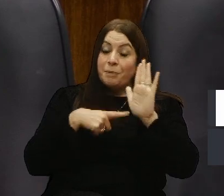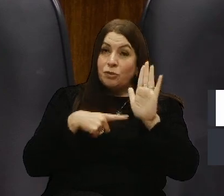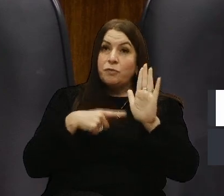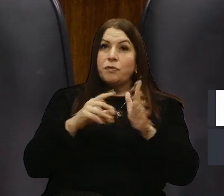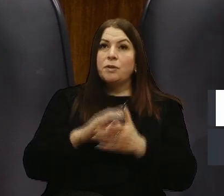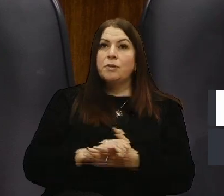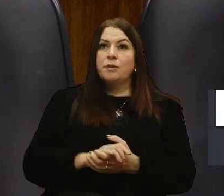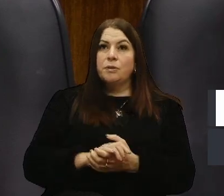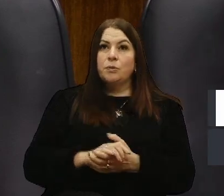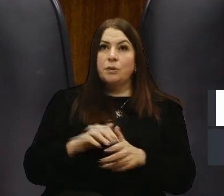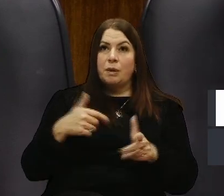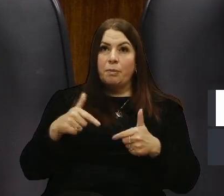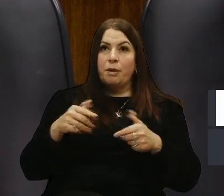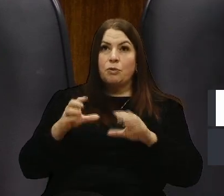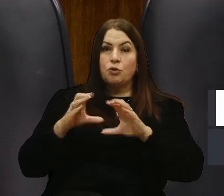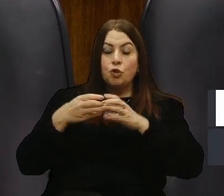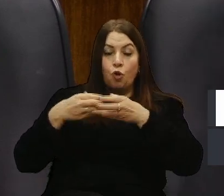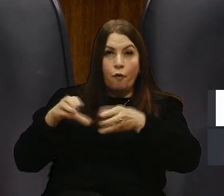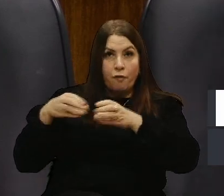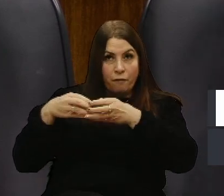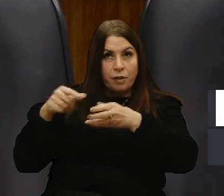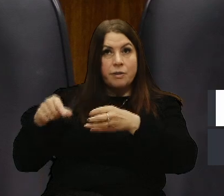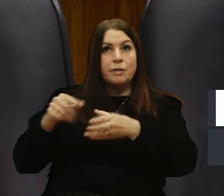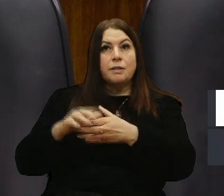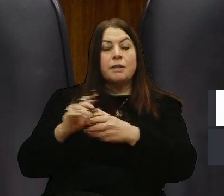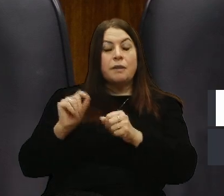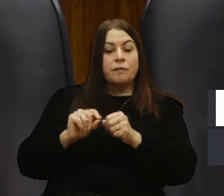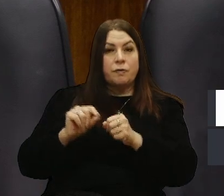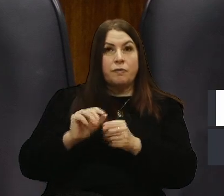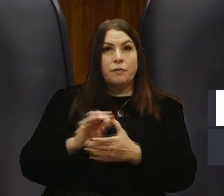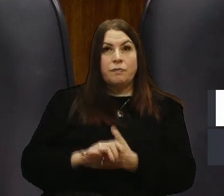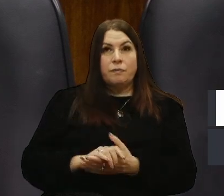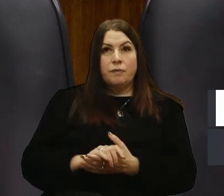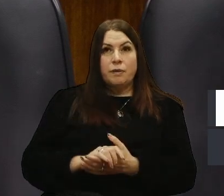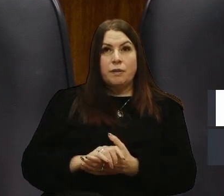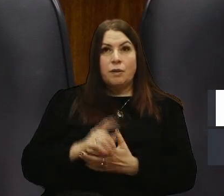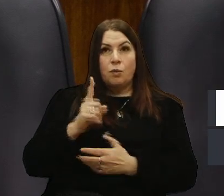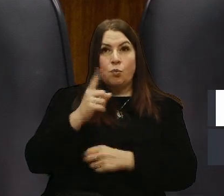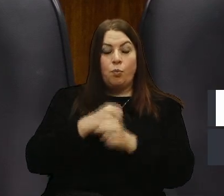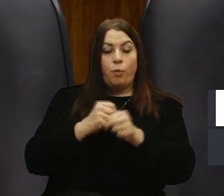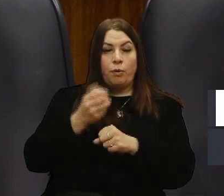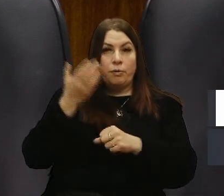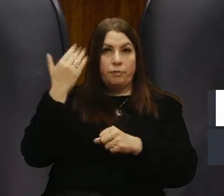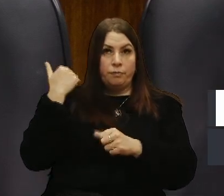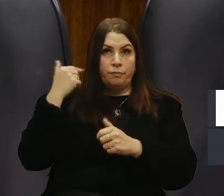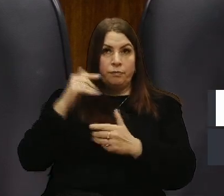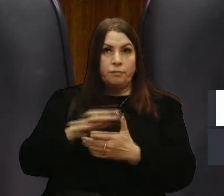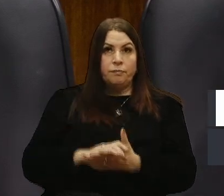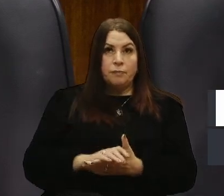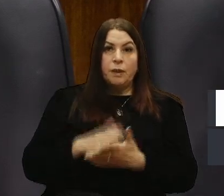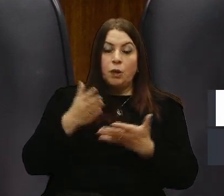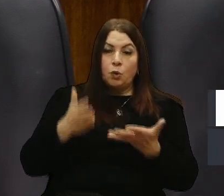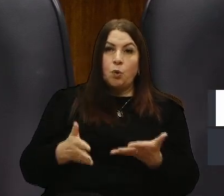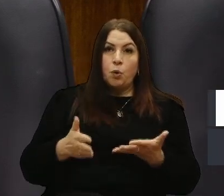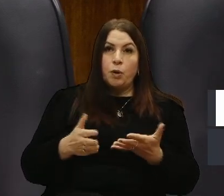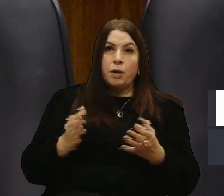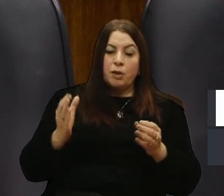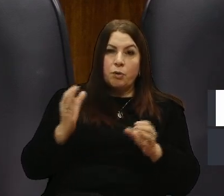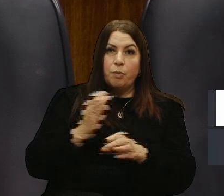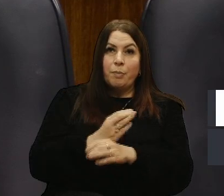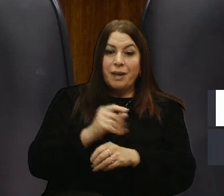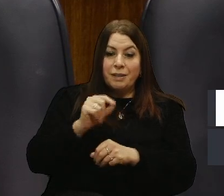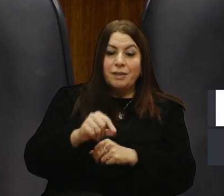um serviço de convivência que foi realizado há 1 ano atrás e que agora completa